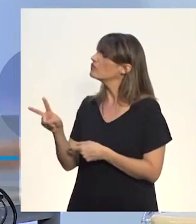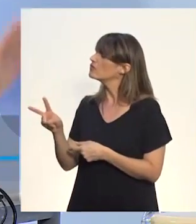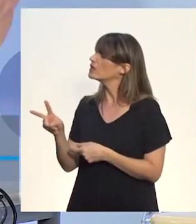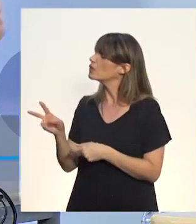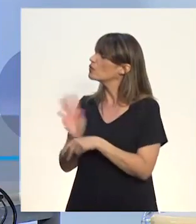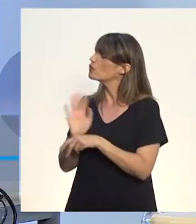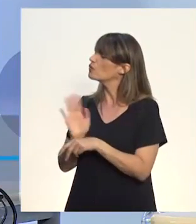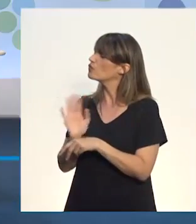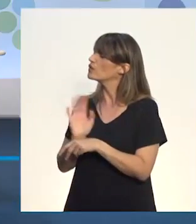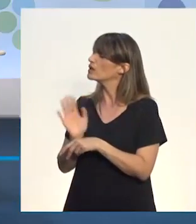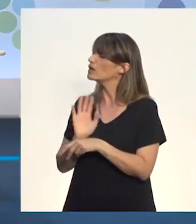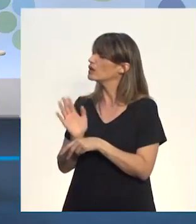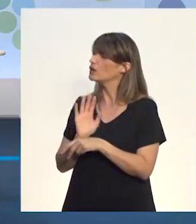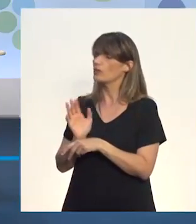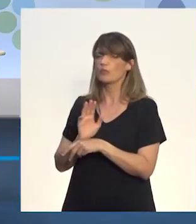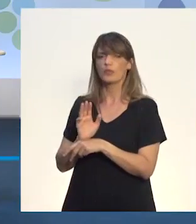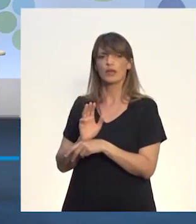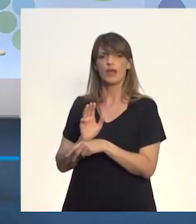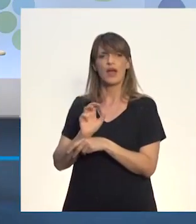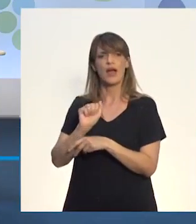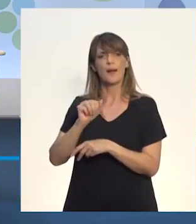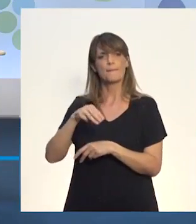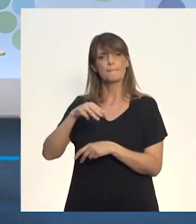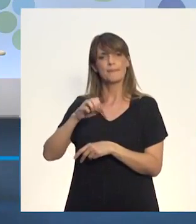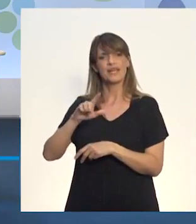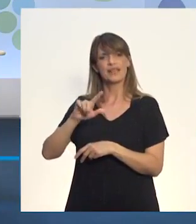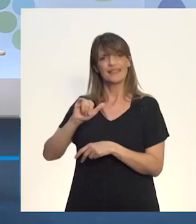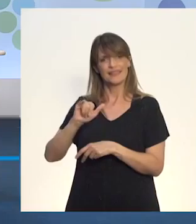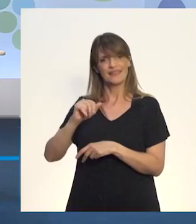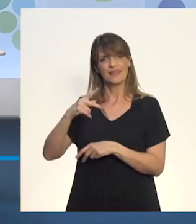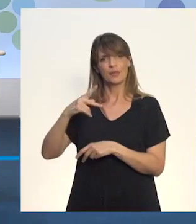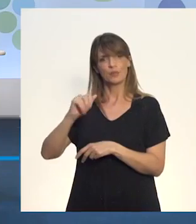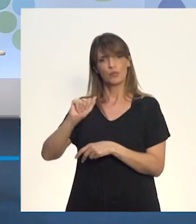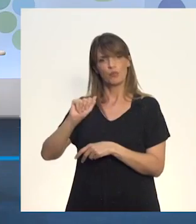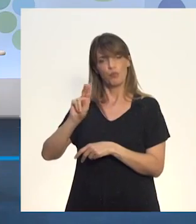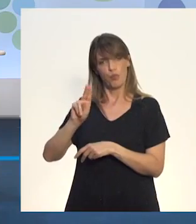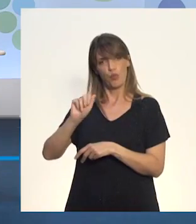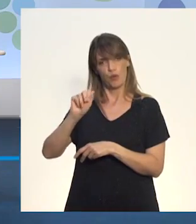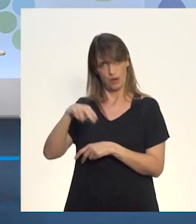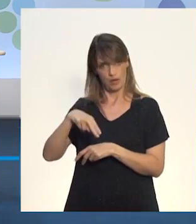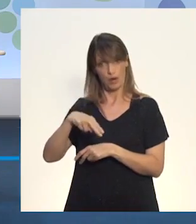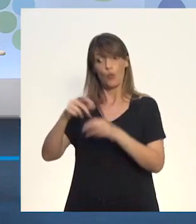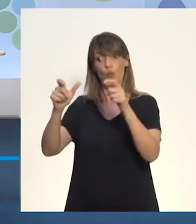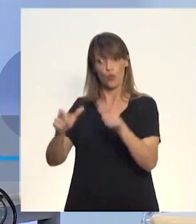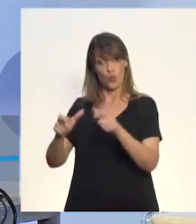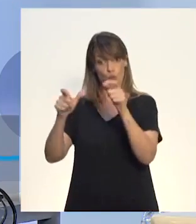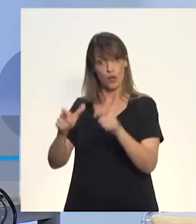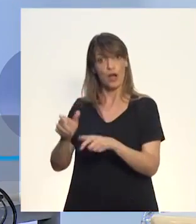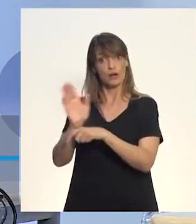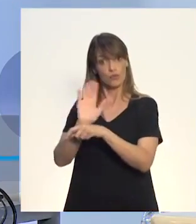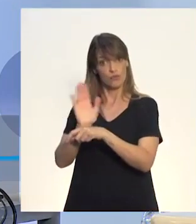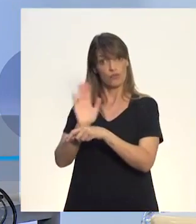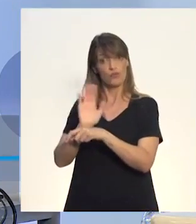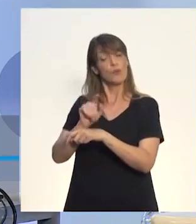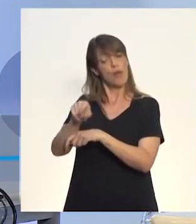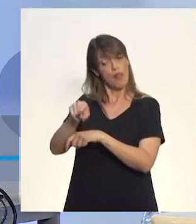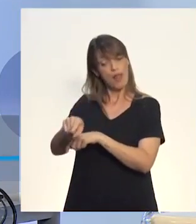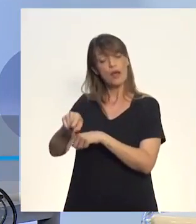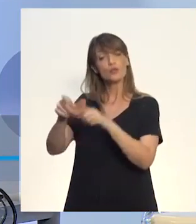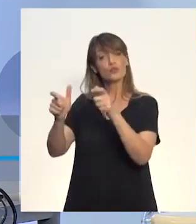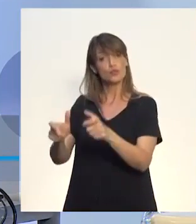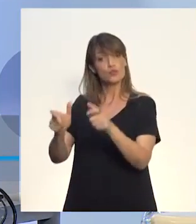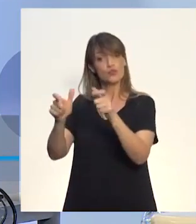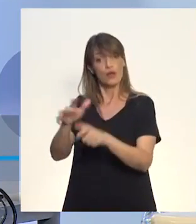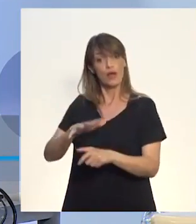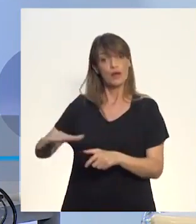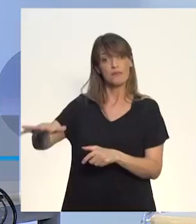Sim. Destino de Amélie Poulain. Pois esse filme se passa em Montmartre. Então, só para a gente ter uma ideia, né, de como está esse bairro hoje, a gente